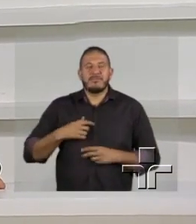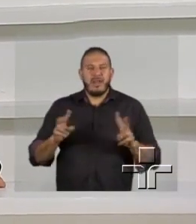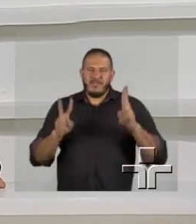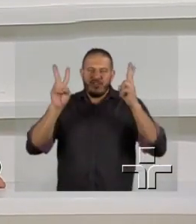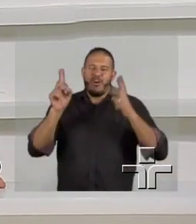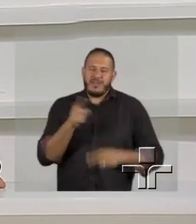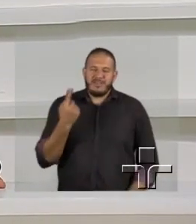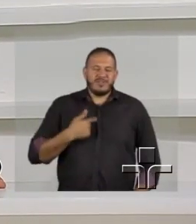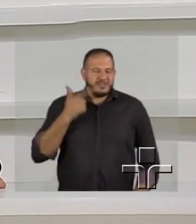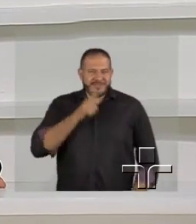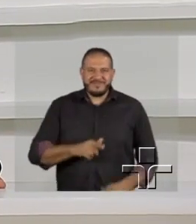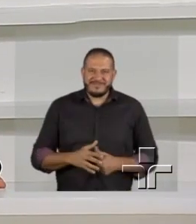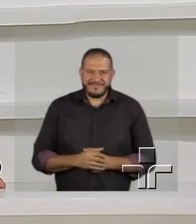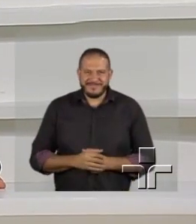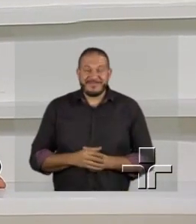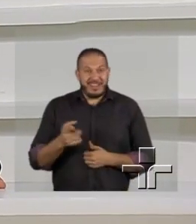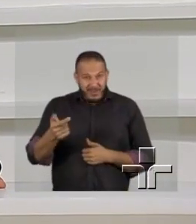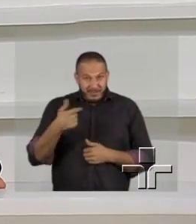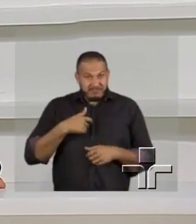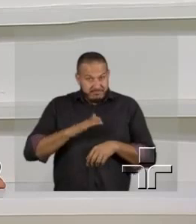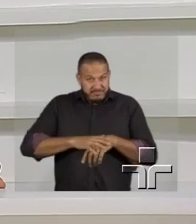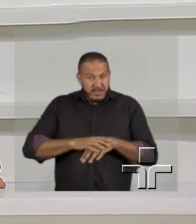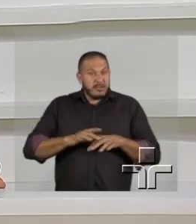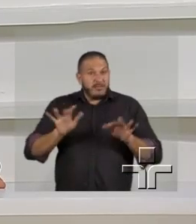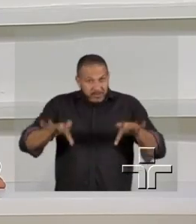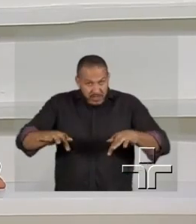uma questão política também.